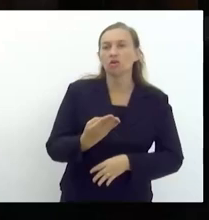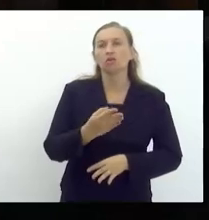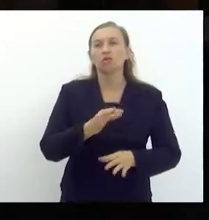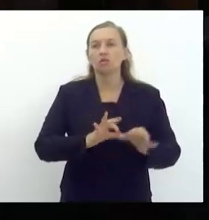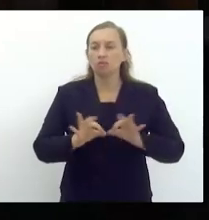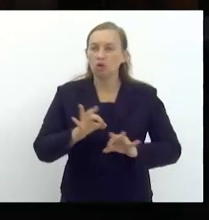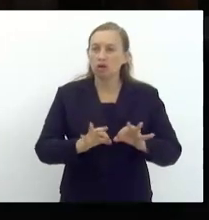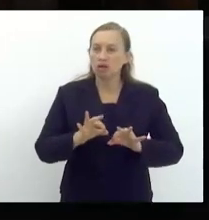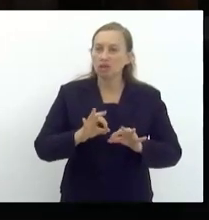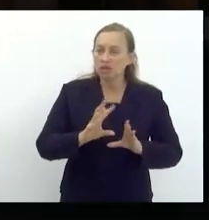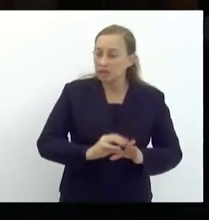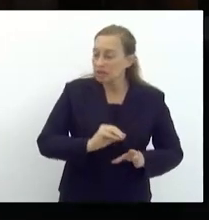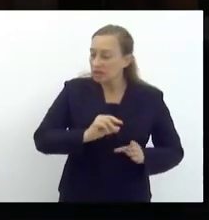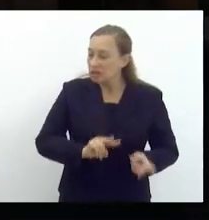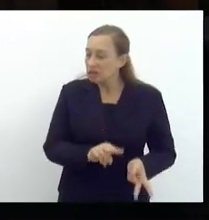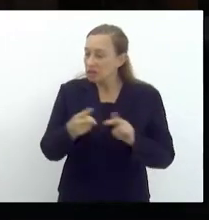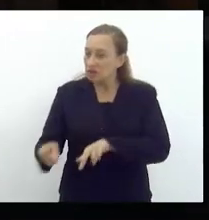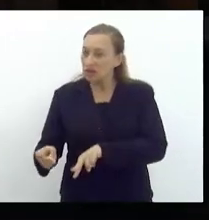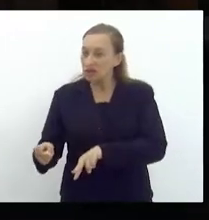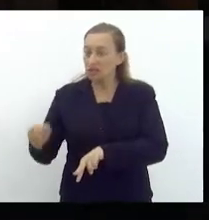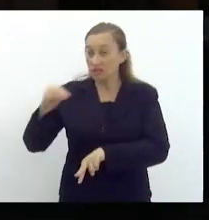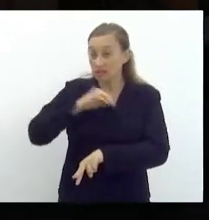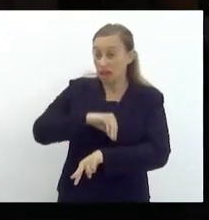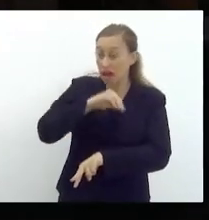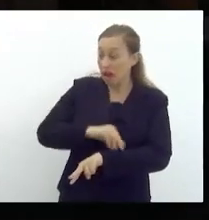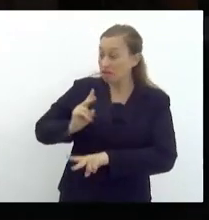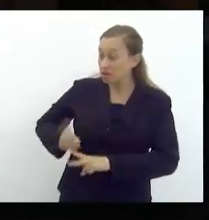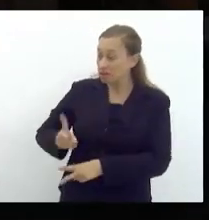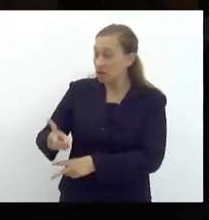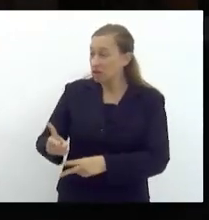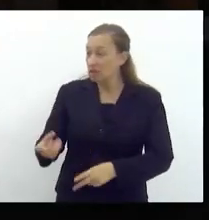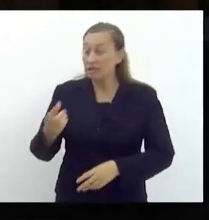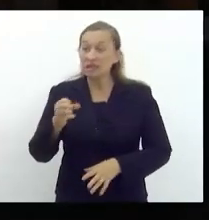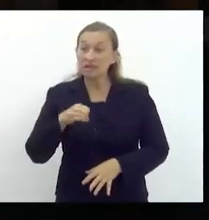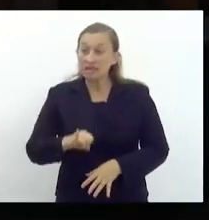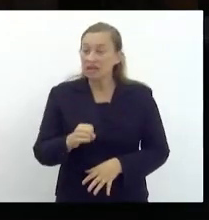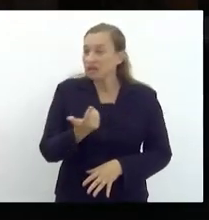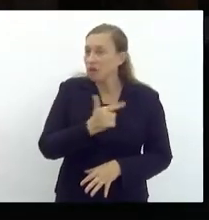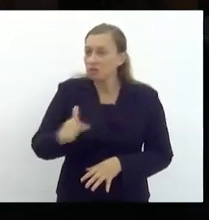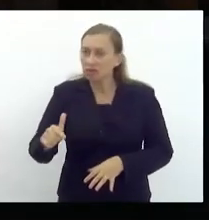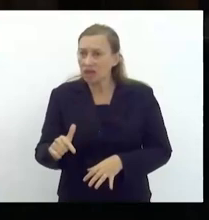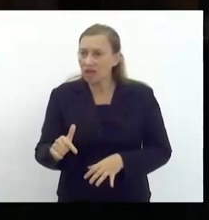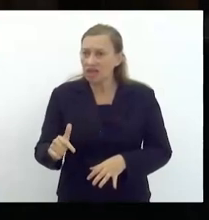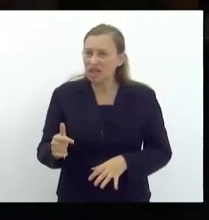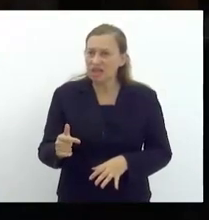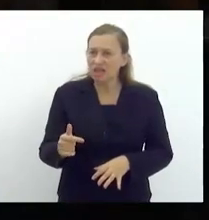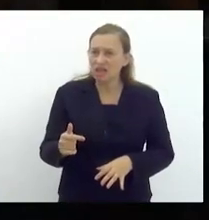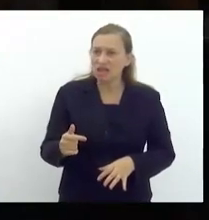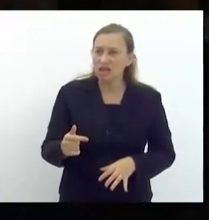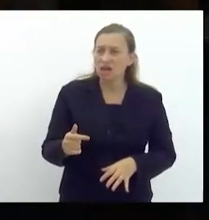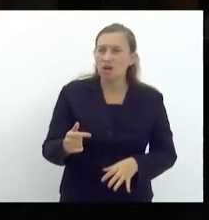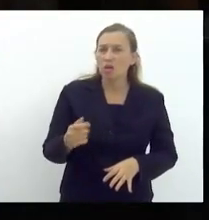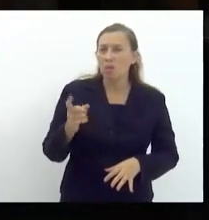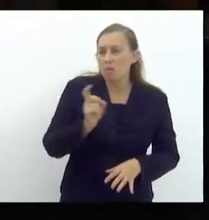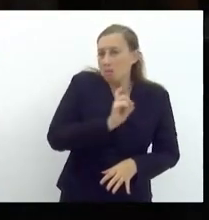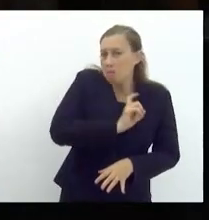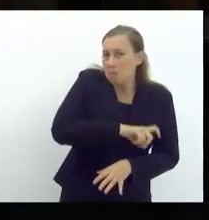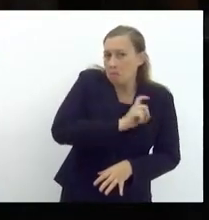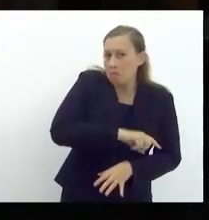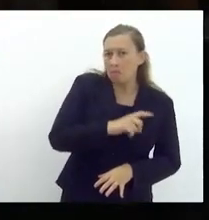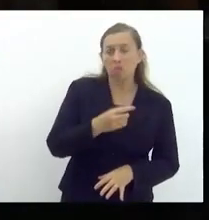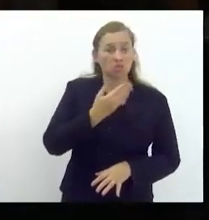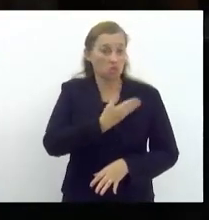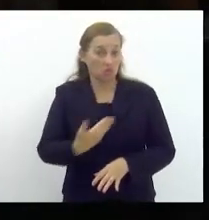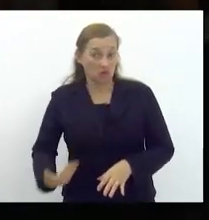transferência de renda permanente já que se não há já que não há má vontade do governador já que não